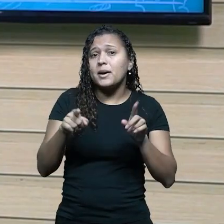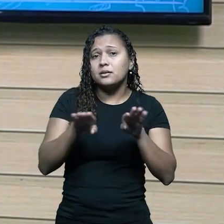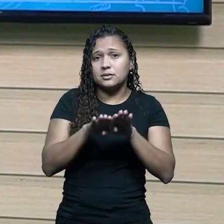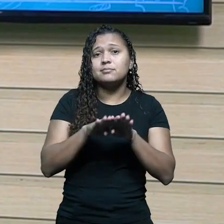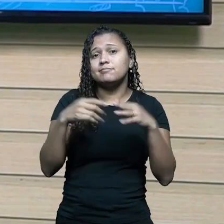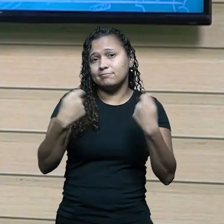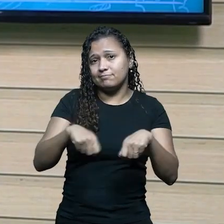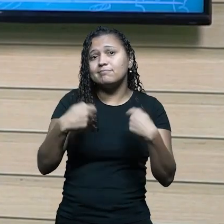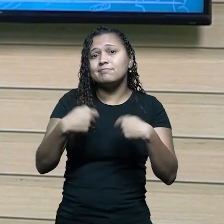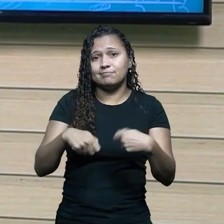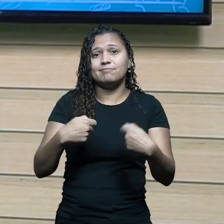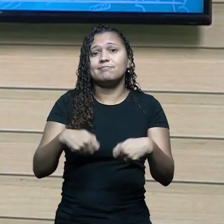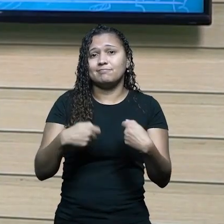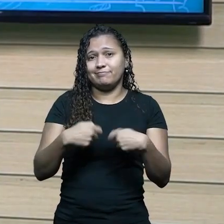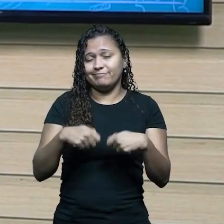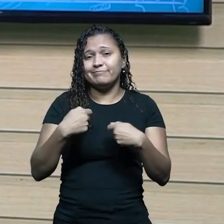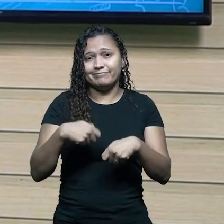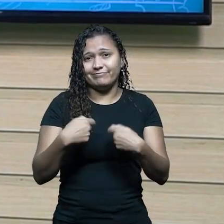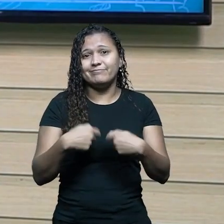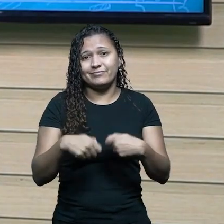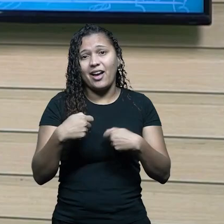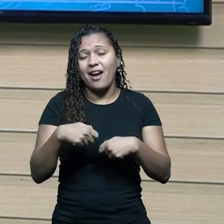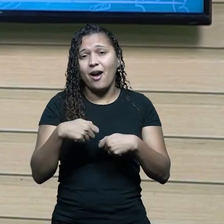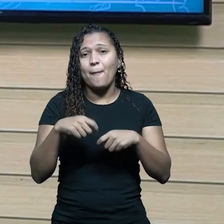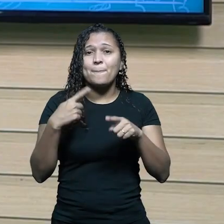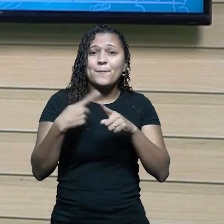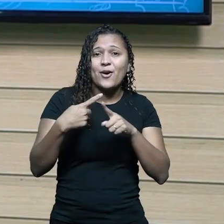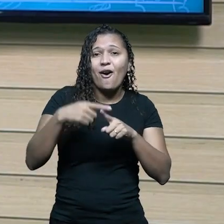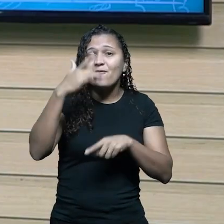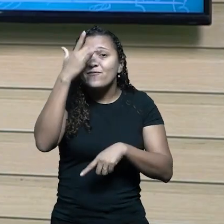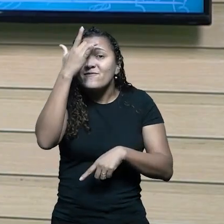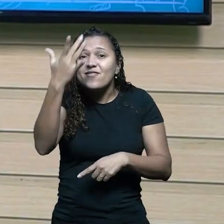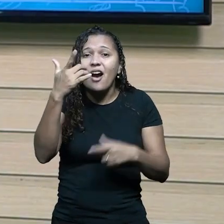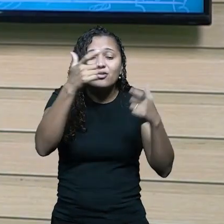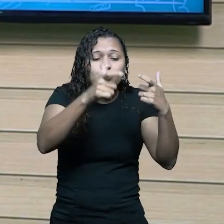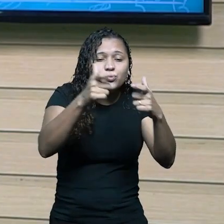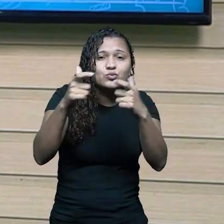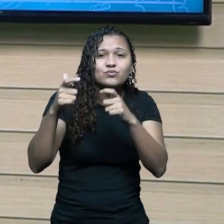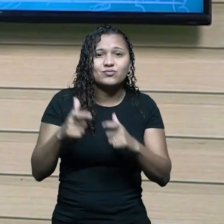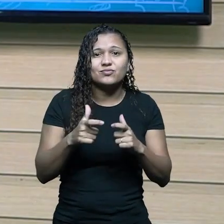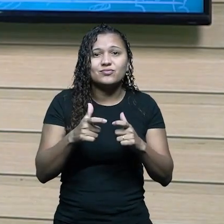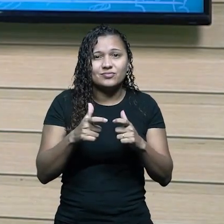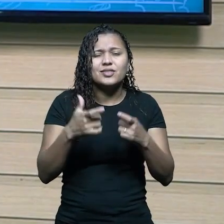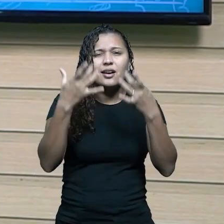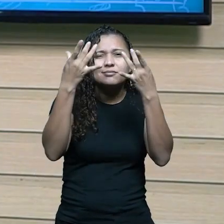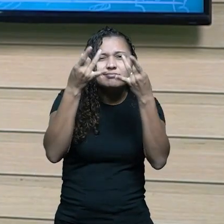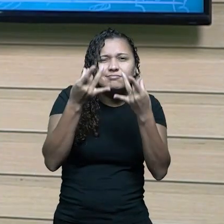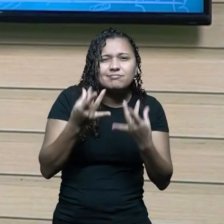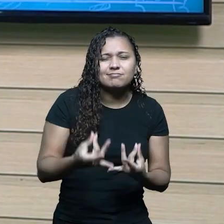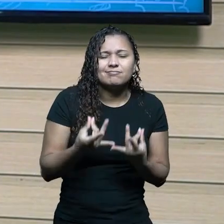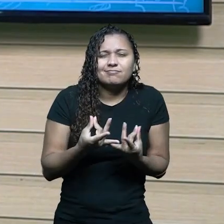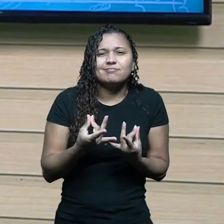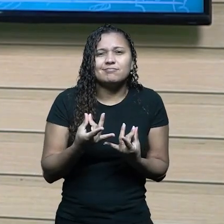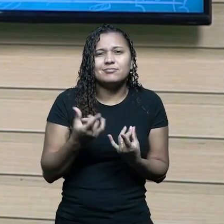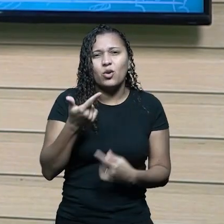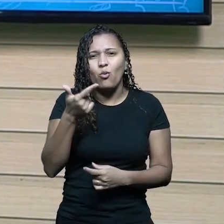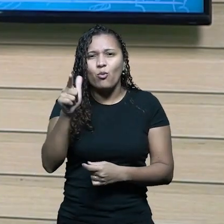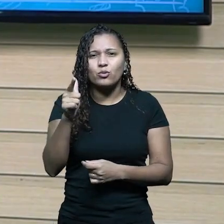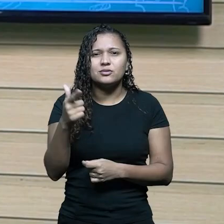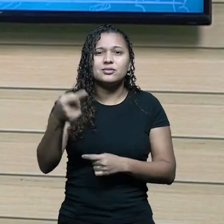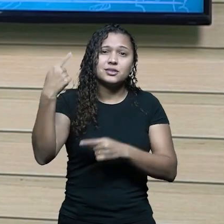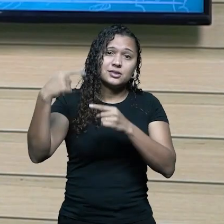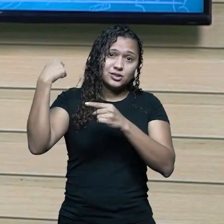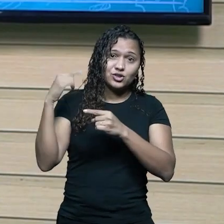comum, mas que também é necessário para facilitar a localização dessas peças. As especificações